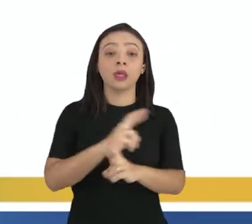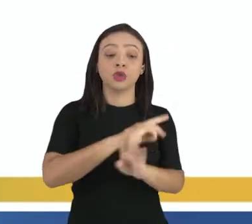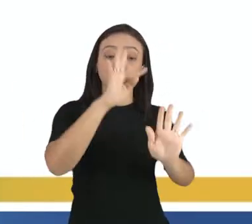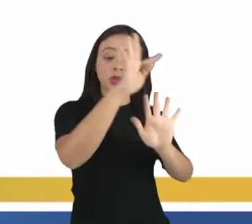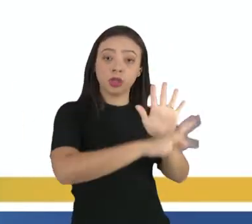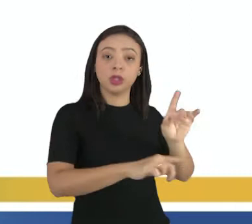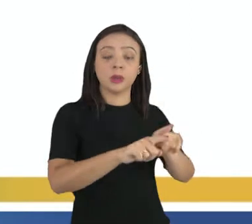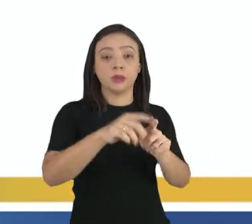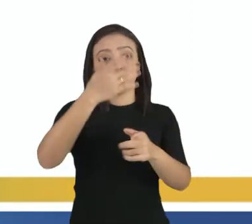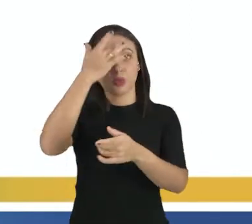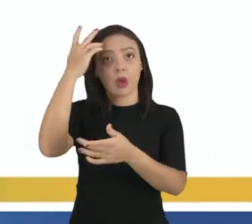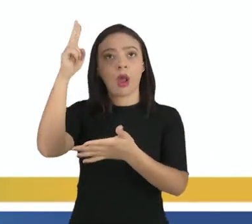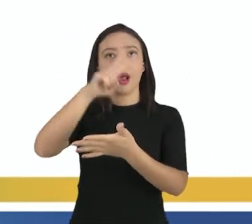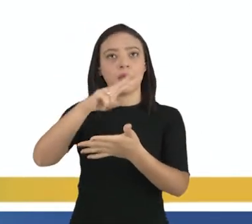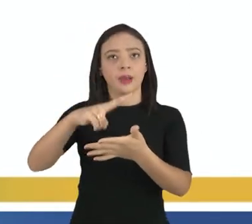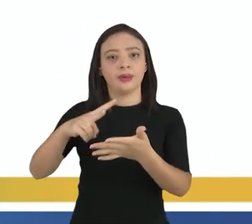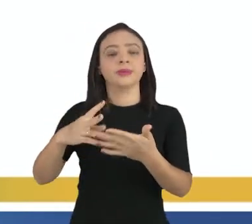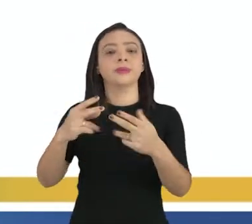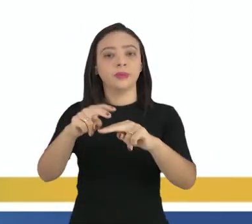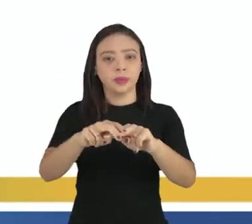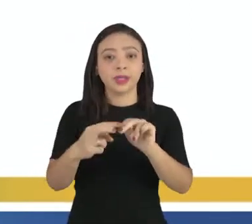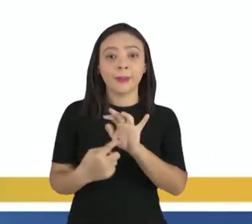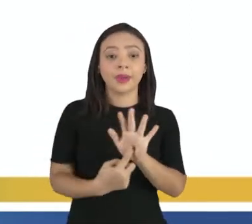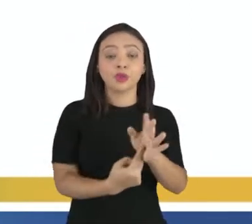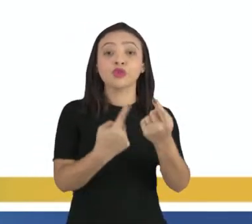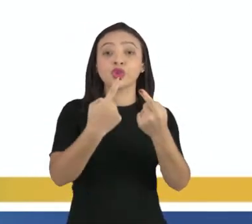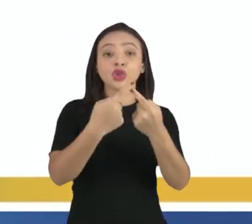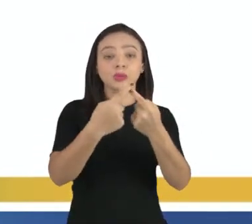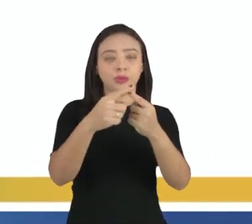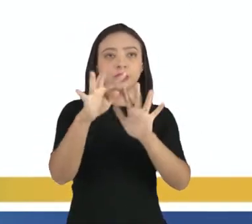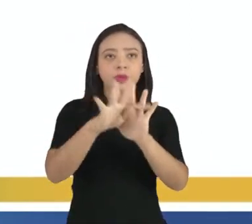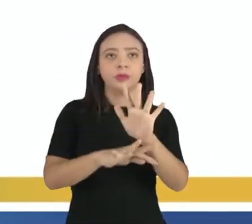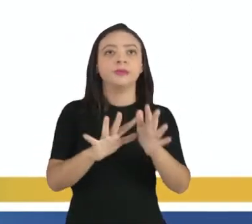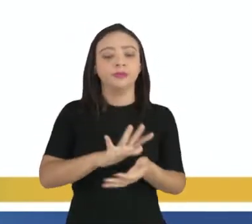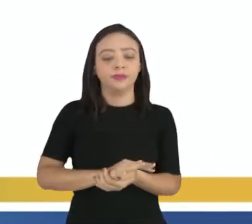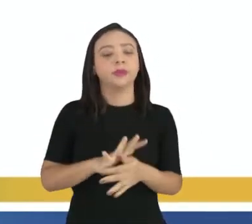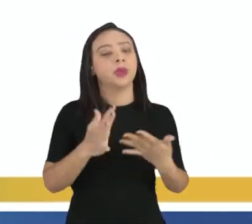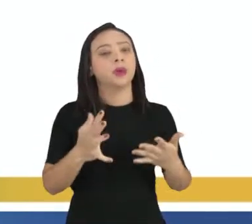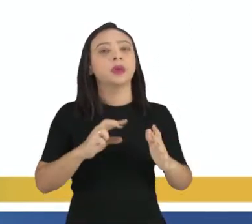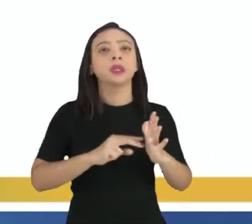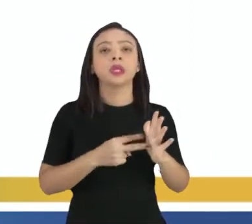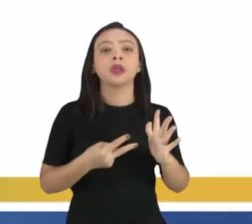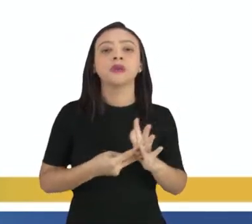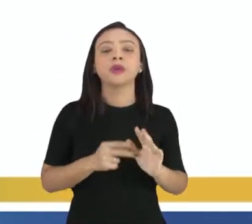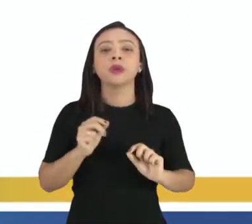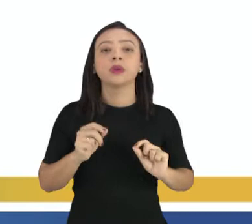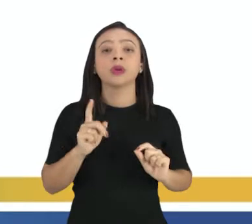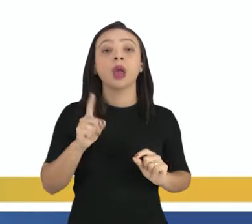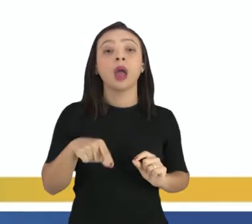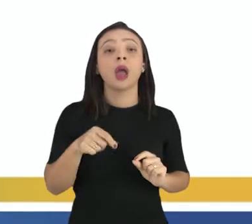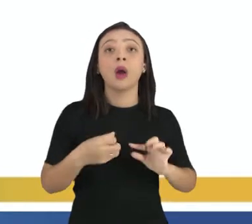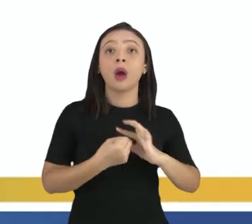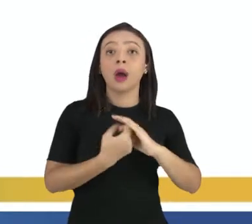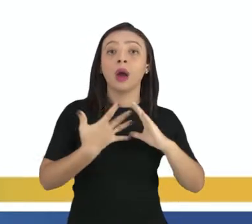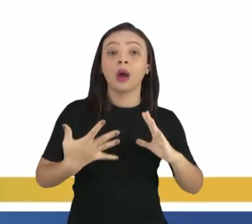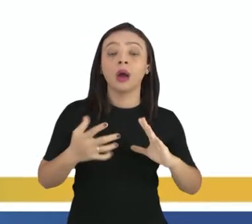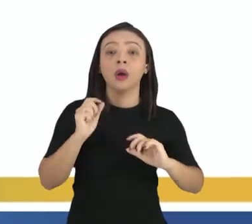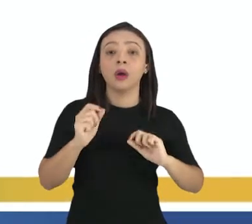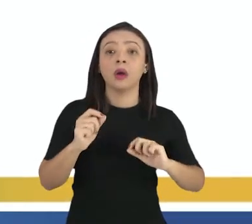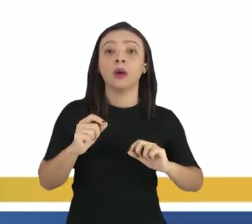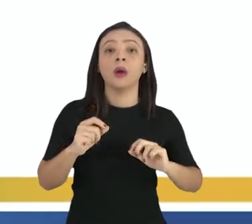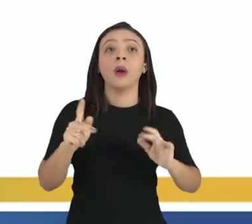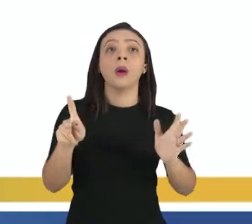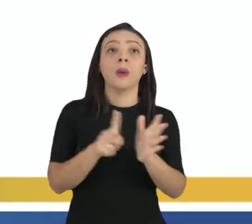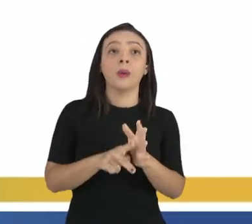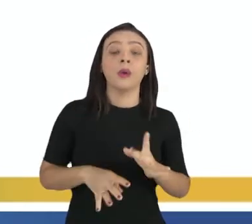texto e leitor é o que vai determinar o tipo de texto que significa que o tipo de texto é caracterizado pela